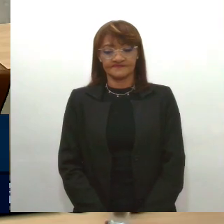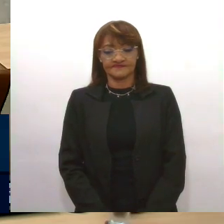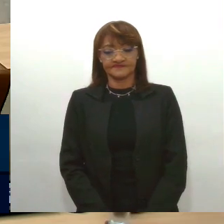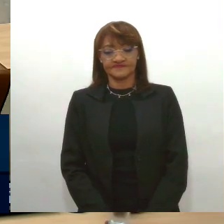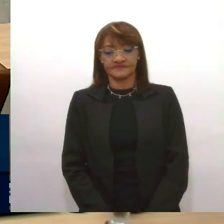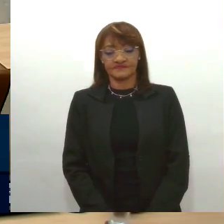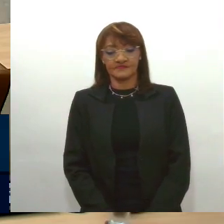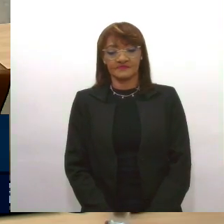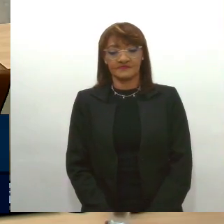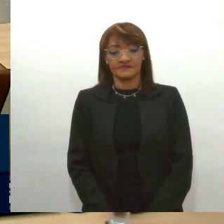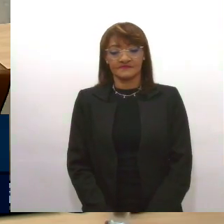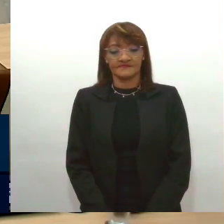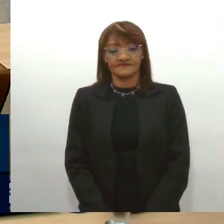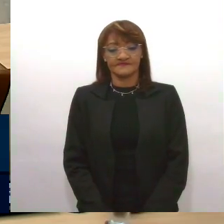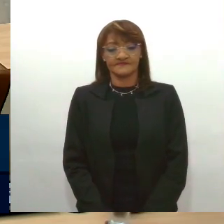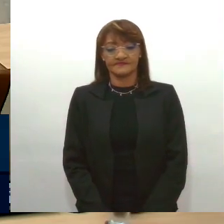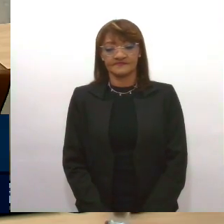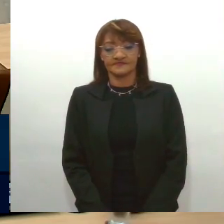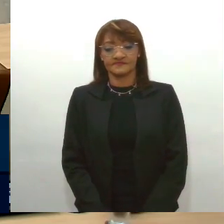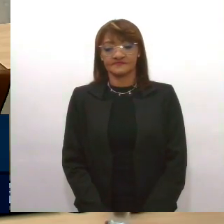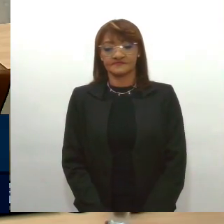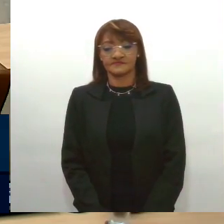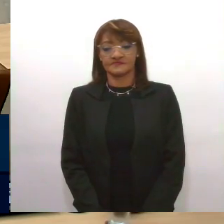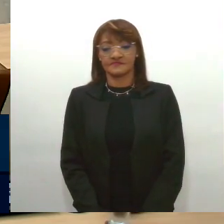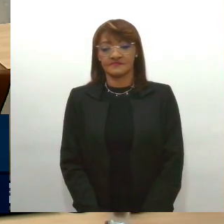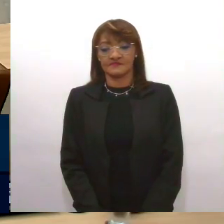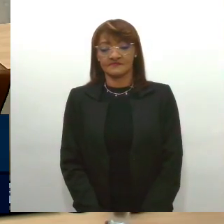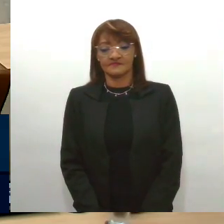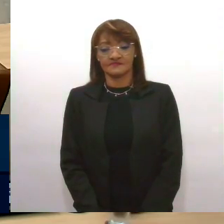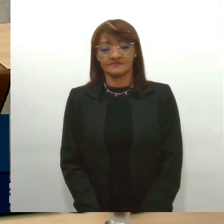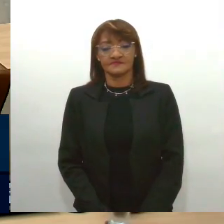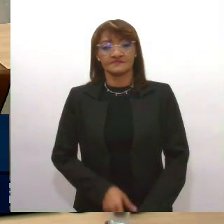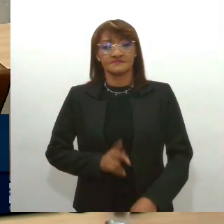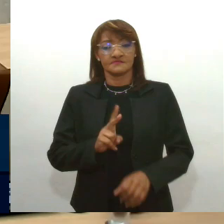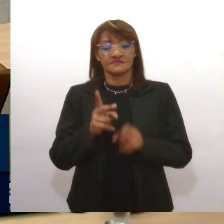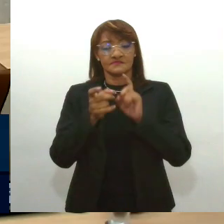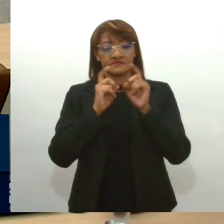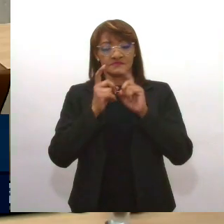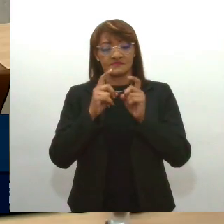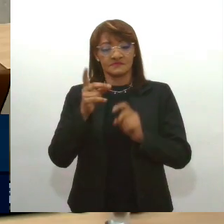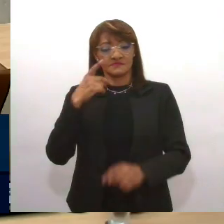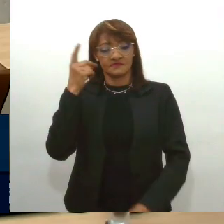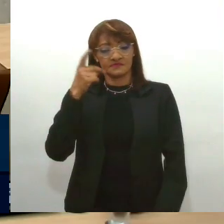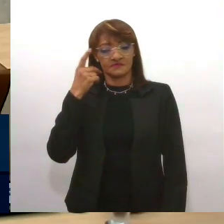presidente ainda no pequeno expediente deputada Lidiana Lucena